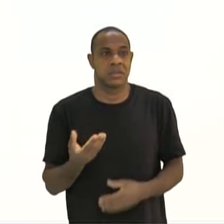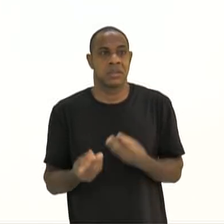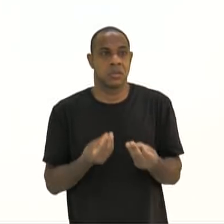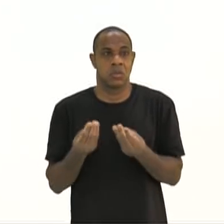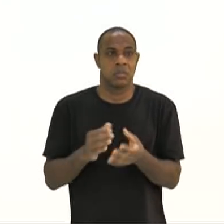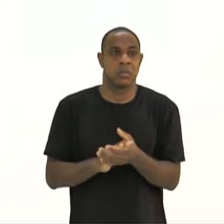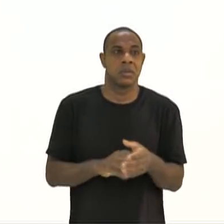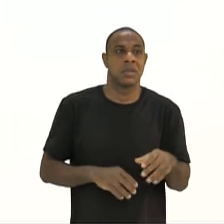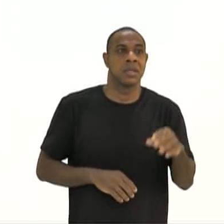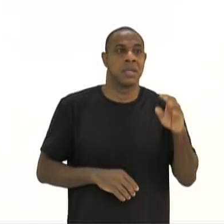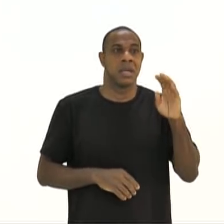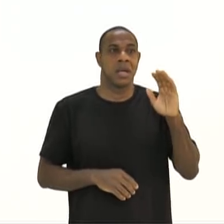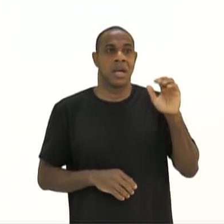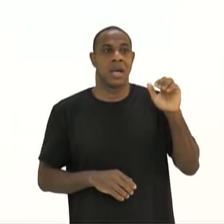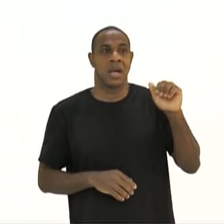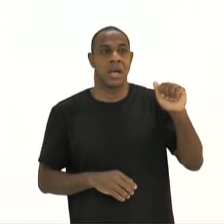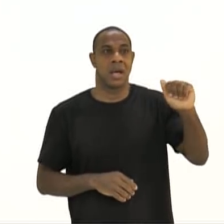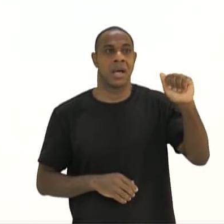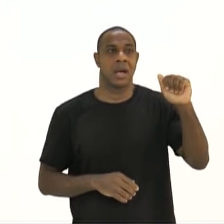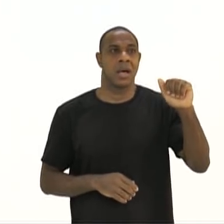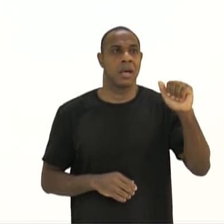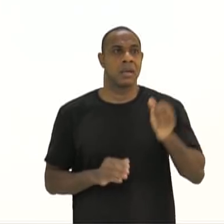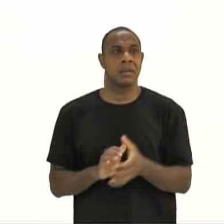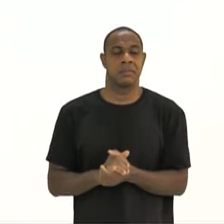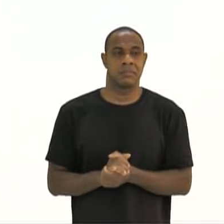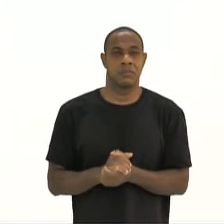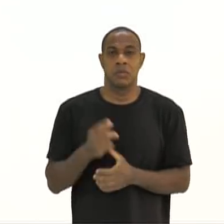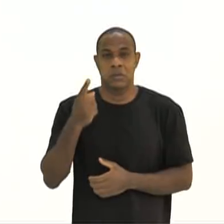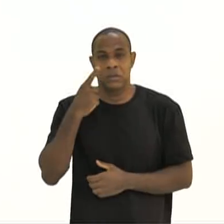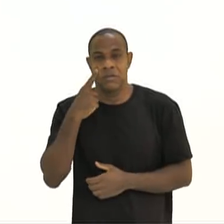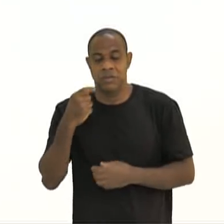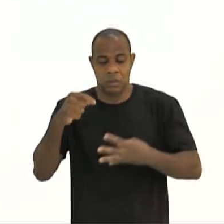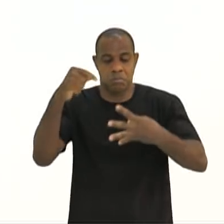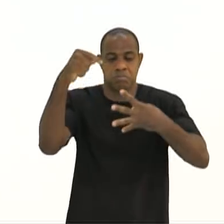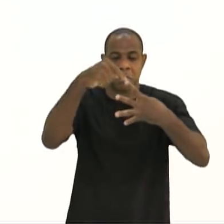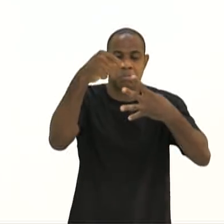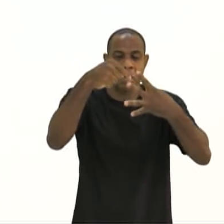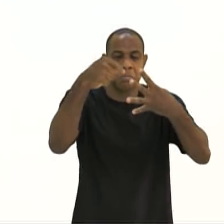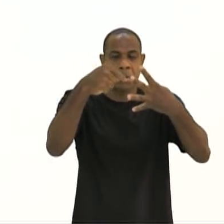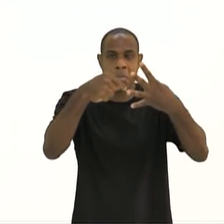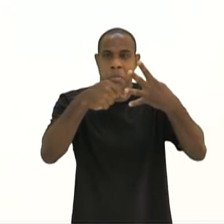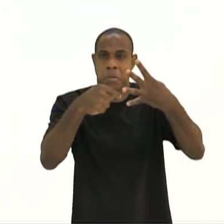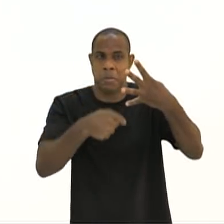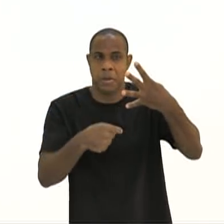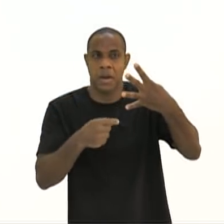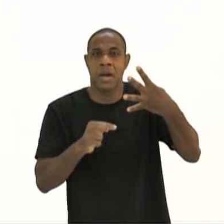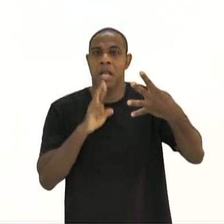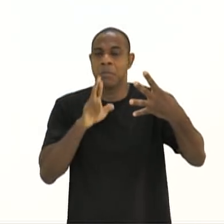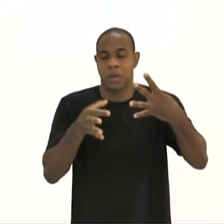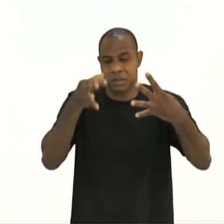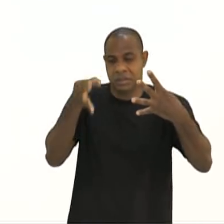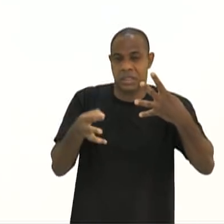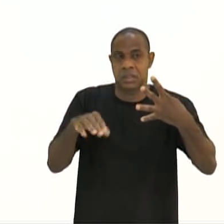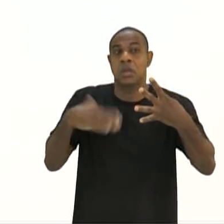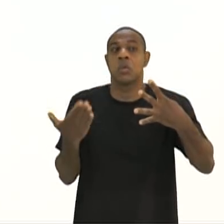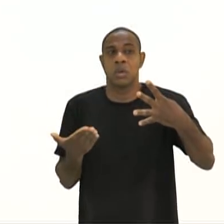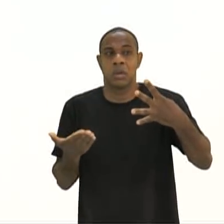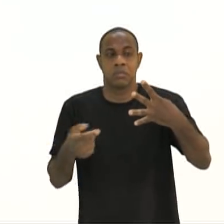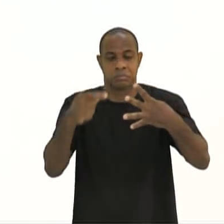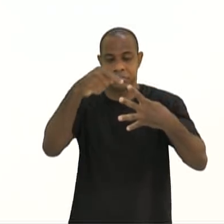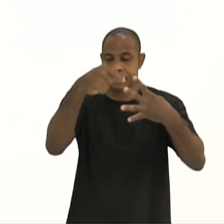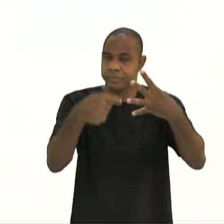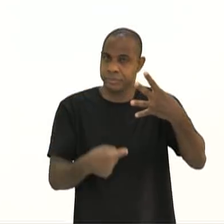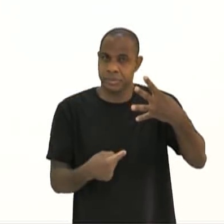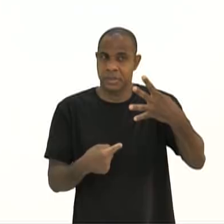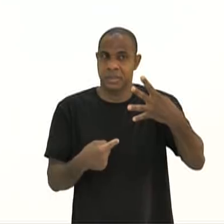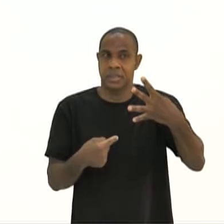pois apresenta uma reflexão sobre a brevidade da vida. C, crônica jornalística, pois aborda uma notícia de jornal.